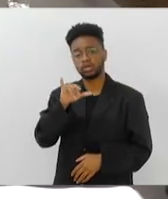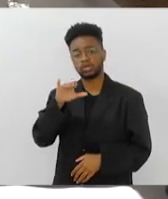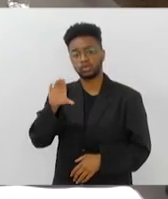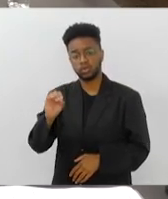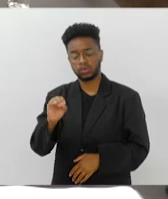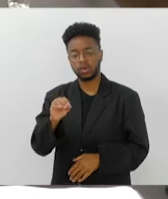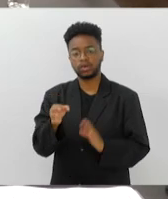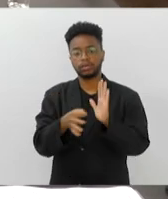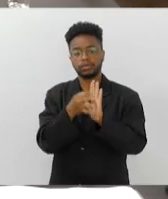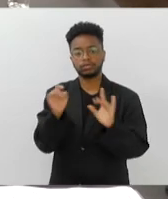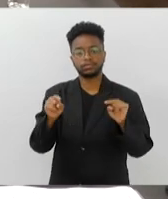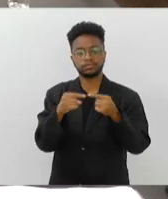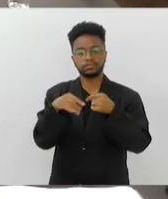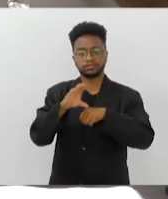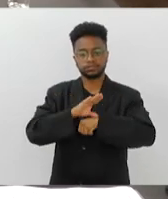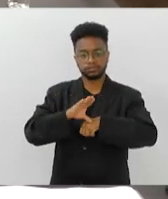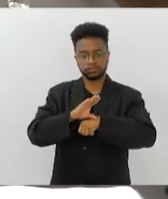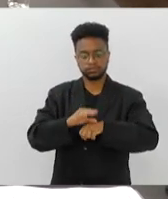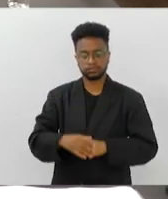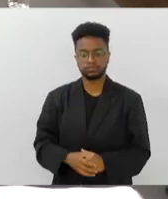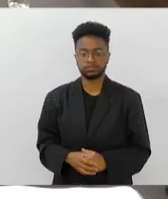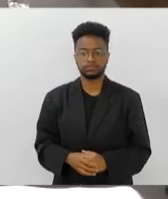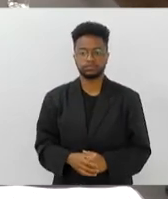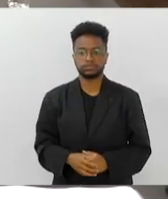Parecer é pela constitucionalidade.